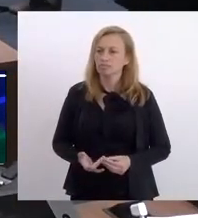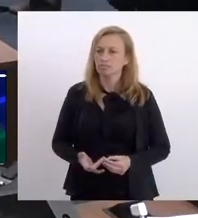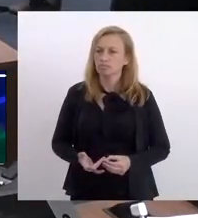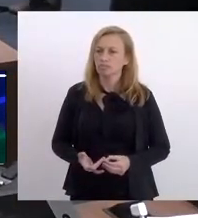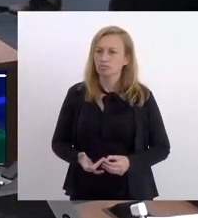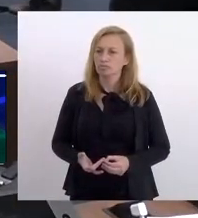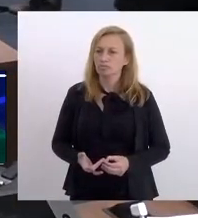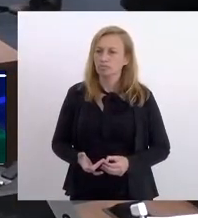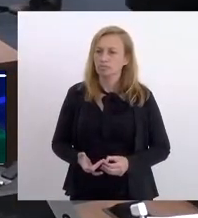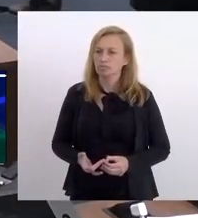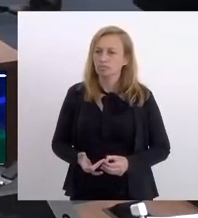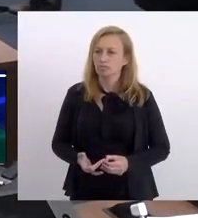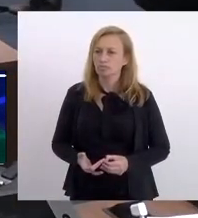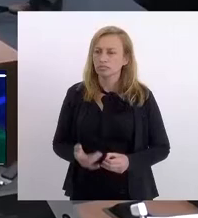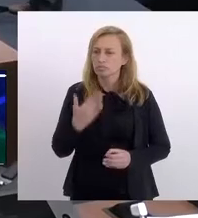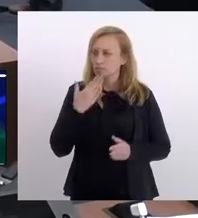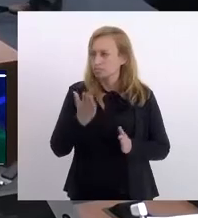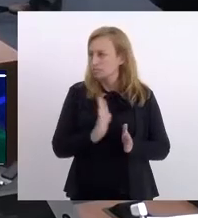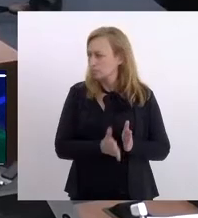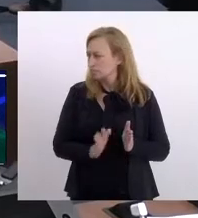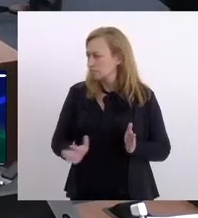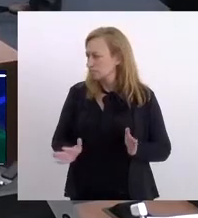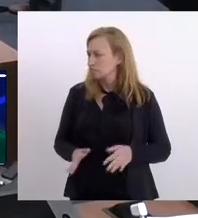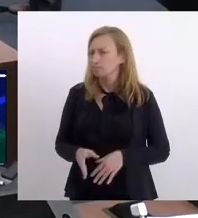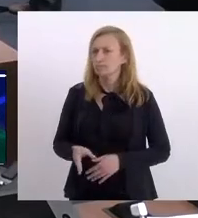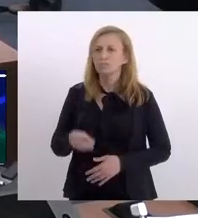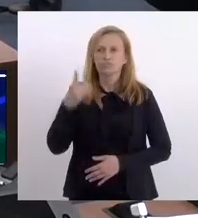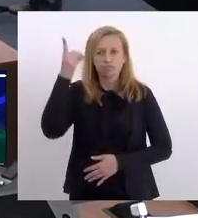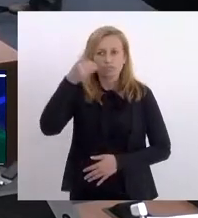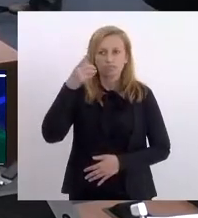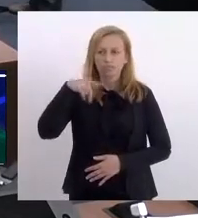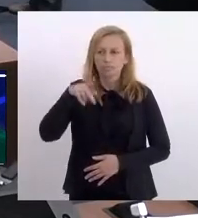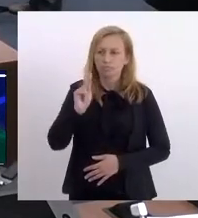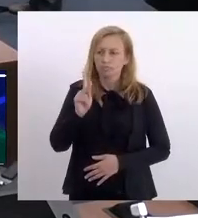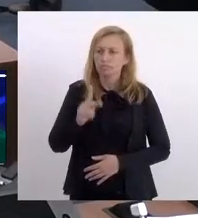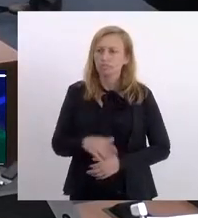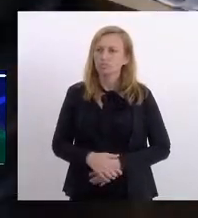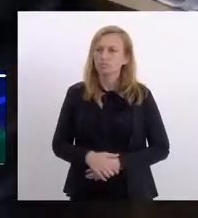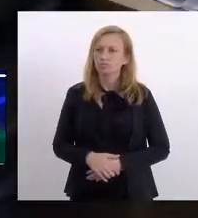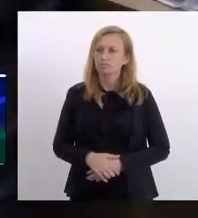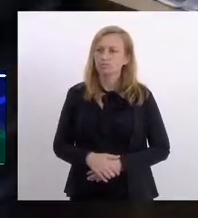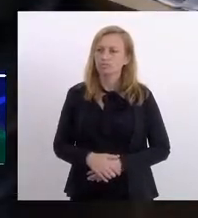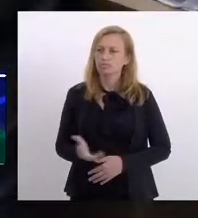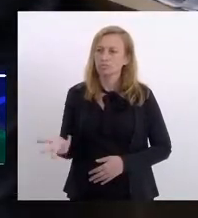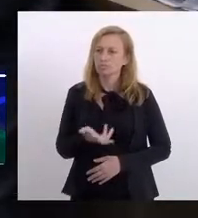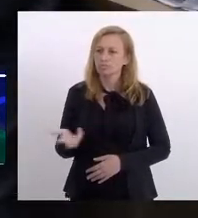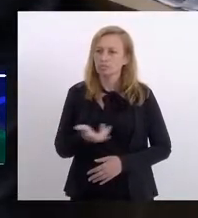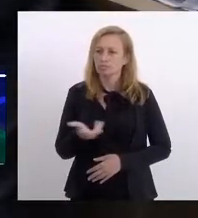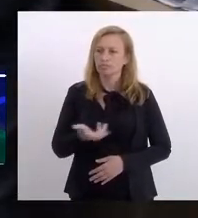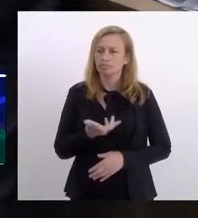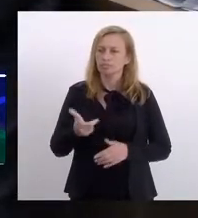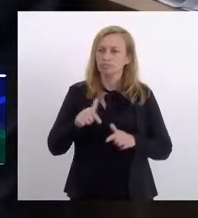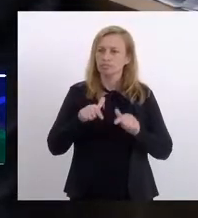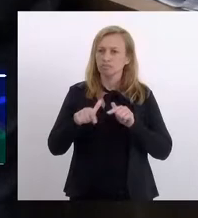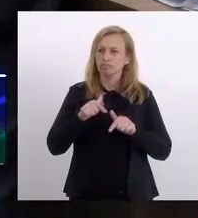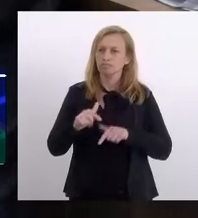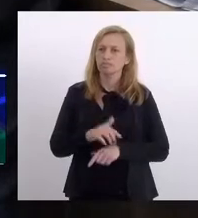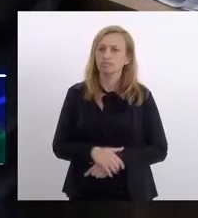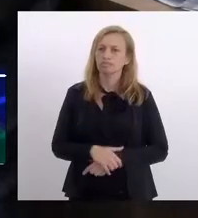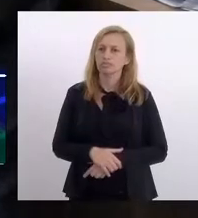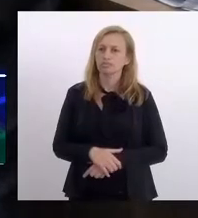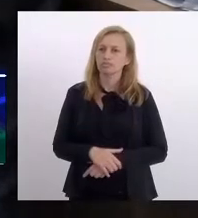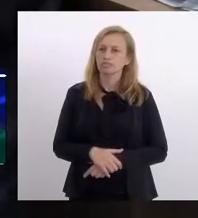Deputado Luiz. A pedido do deputado Knoploch, para acelerar os trabalhos...